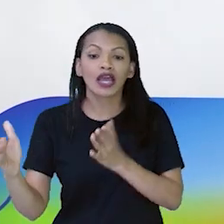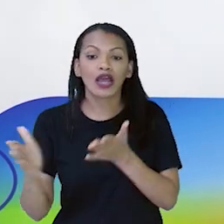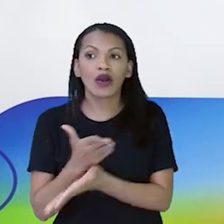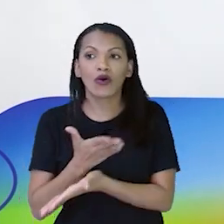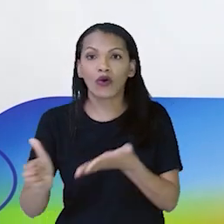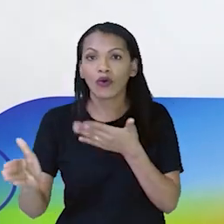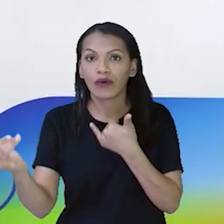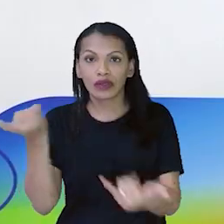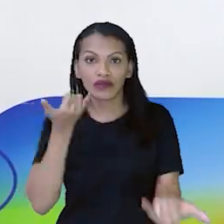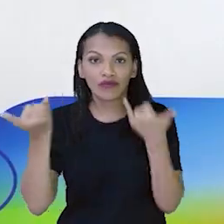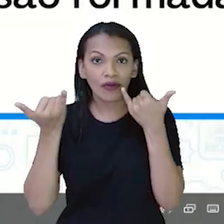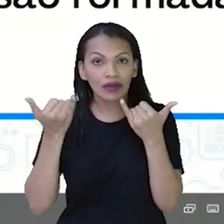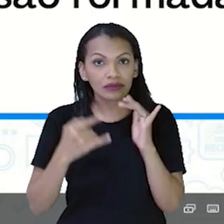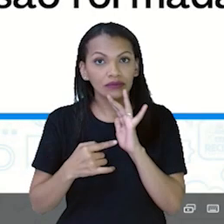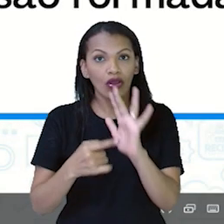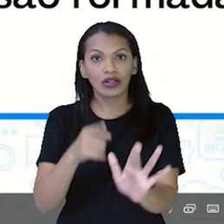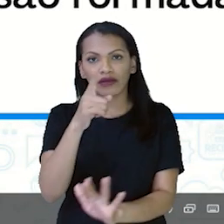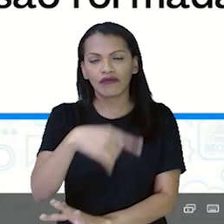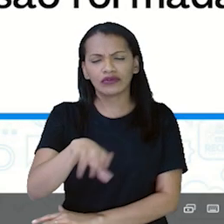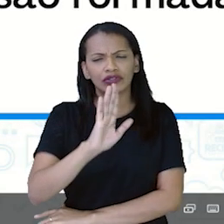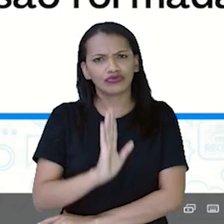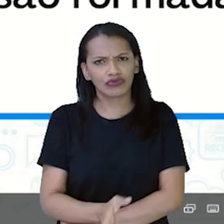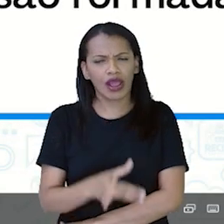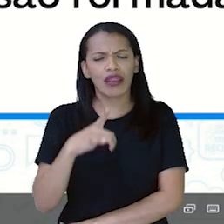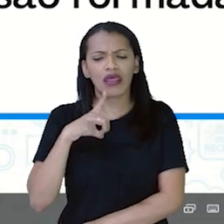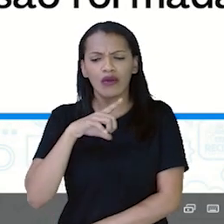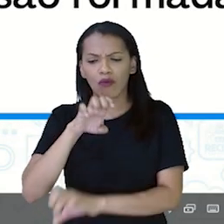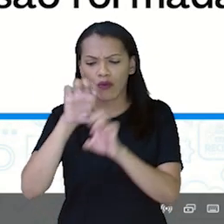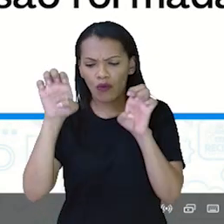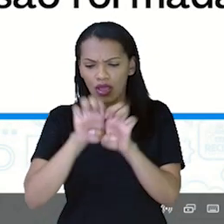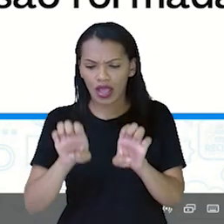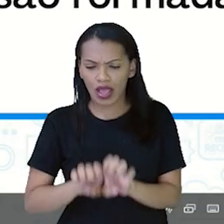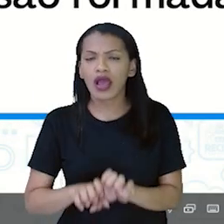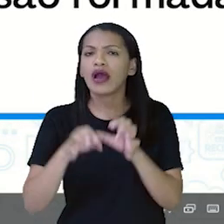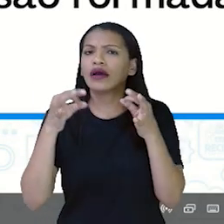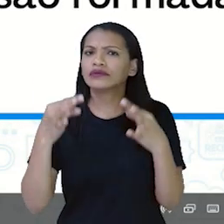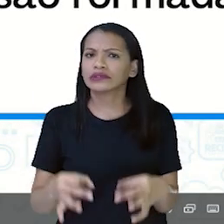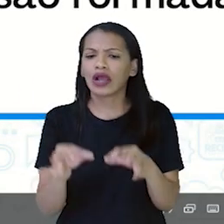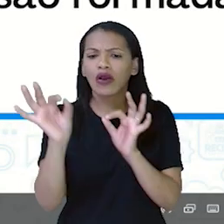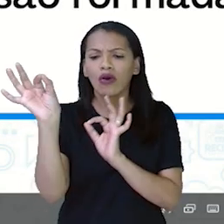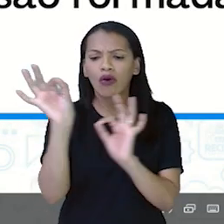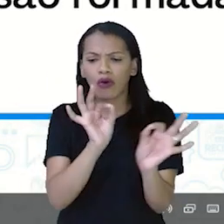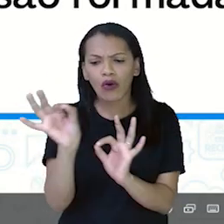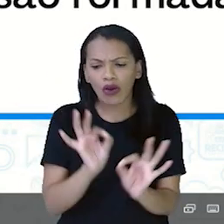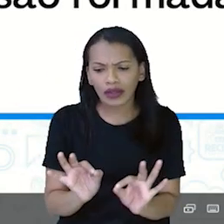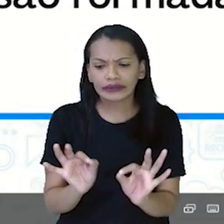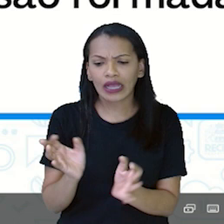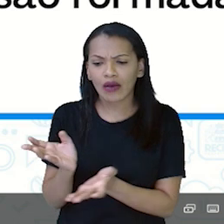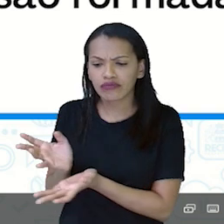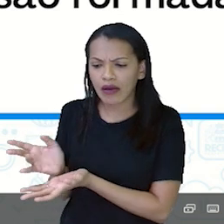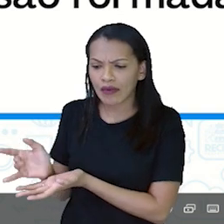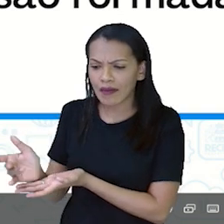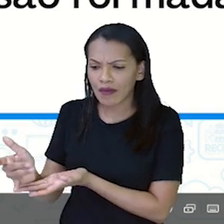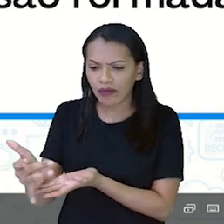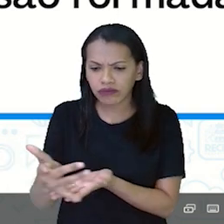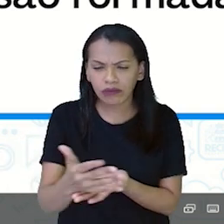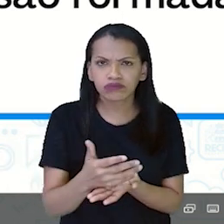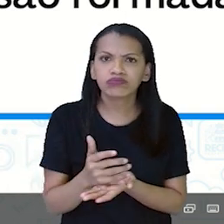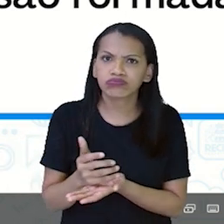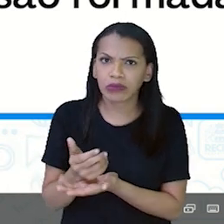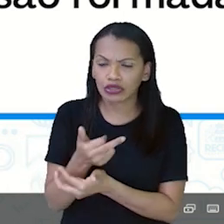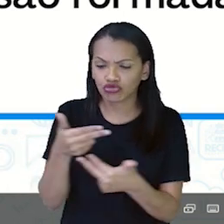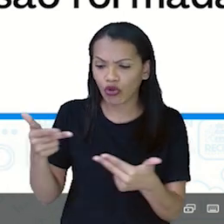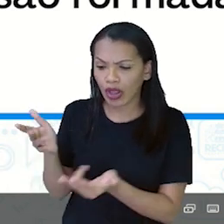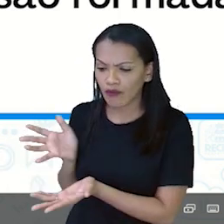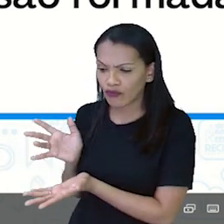informações aqui que eu trouxe para vocês, olha. É uma estrutura que utilizamos justamente para organizar aqueles dados, quando a gente vai coletar aqueles